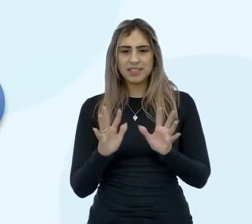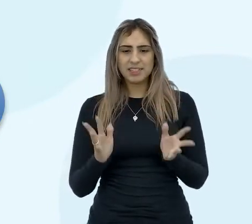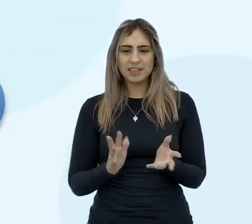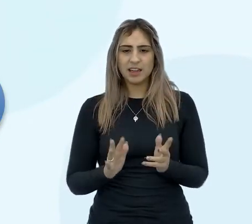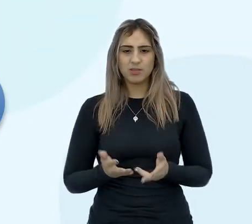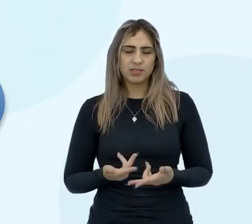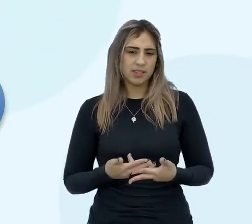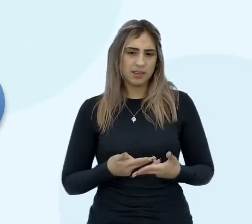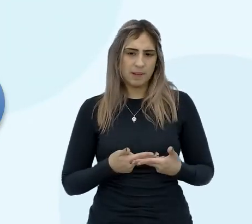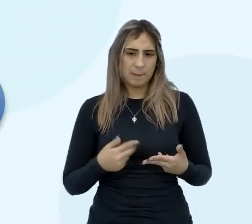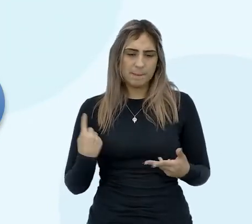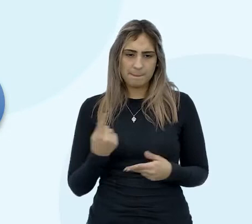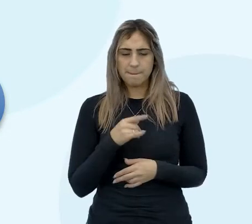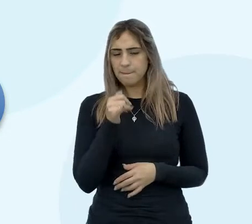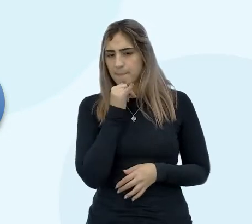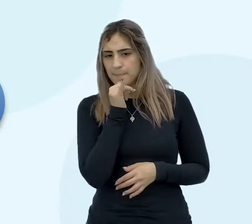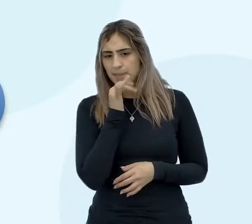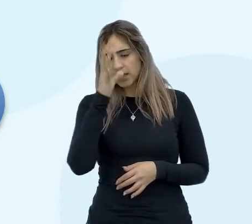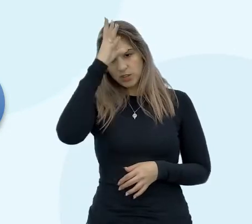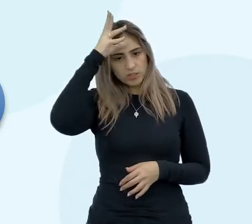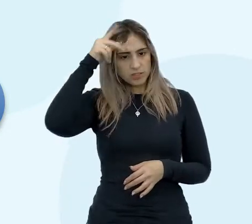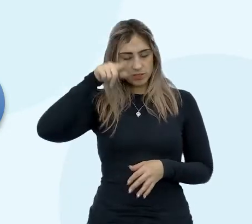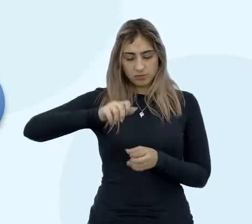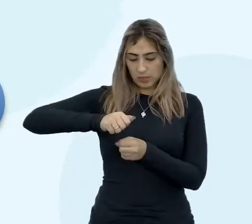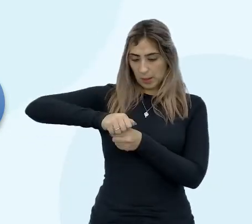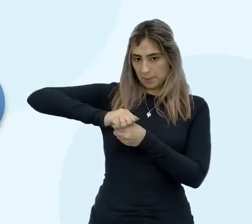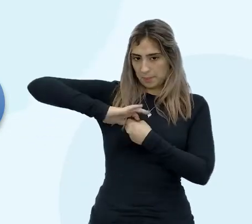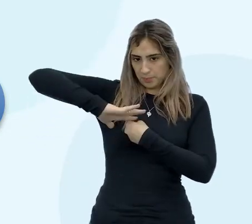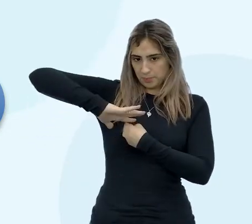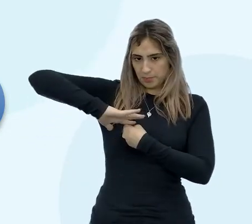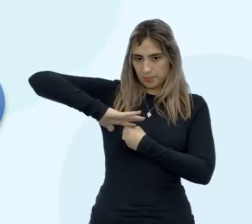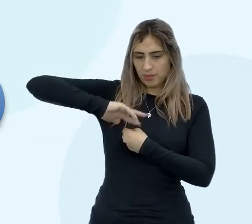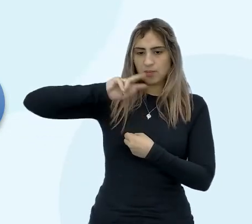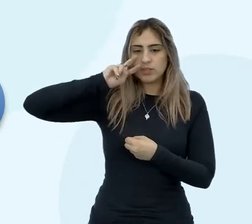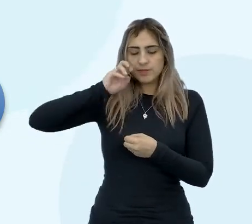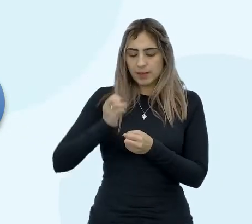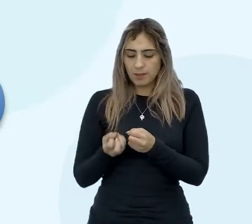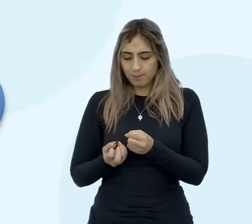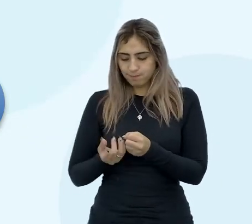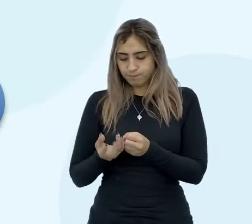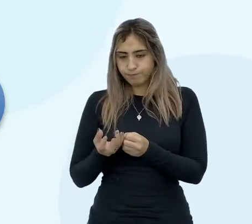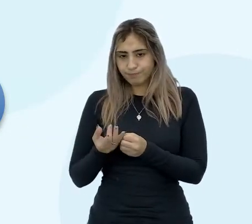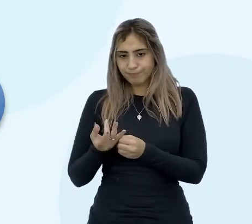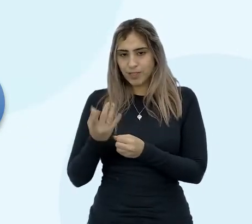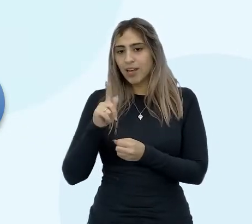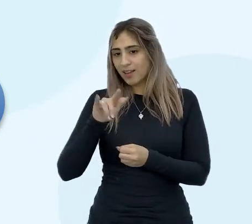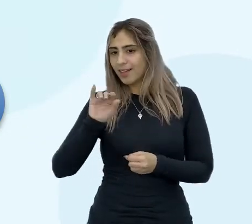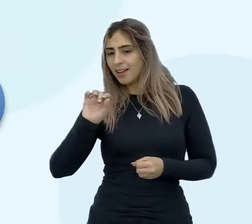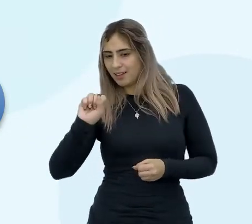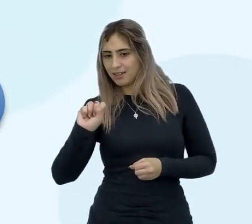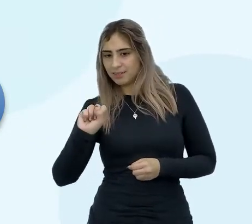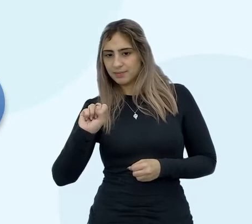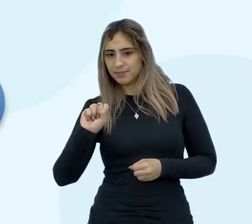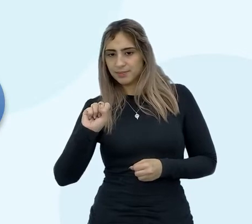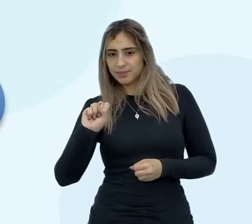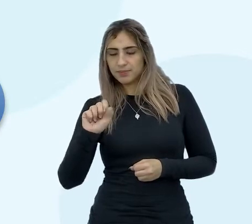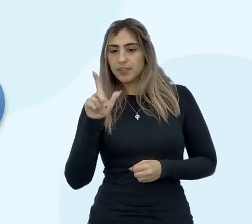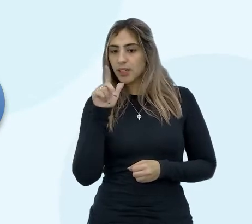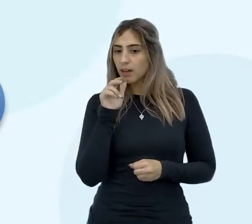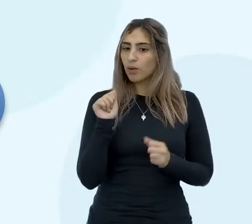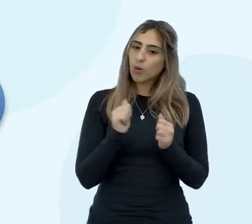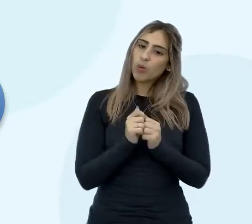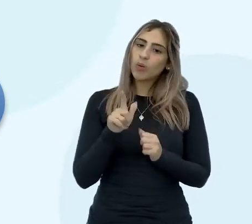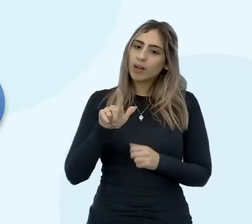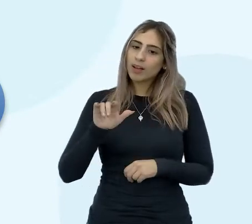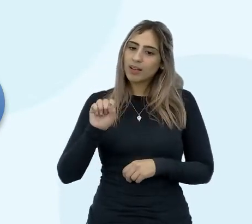gás, tá certo? Por exemplo, um refrigerante, quando você abre, você já vê as bolhas ali do gás, né? Ah, água com gás também,